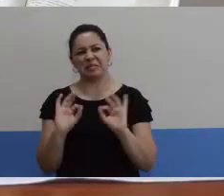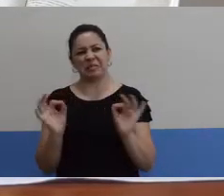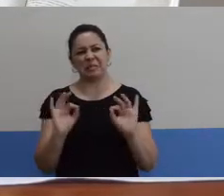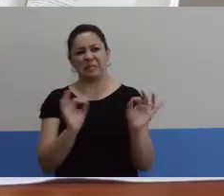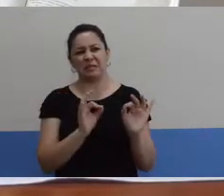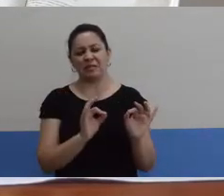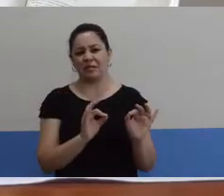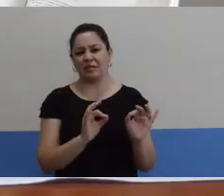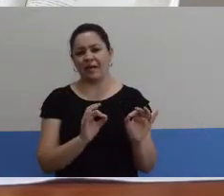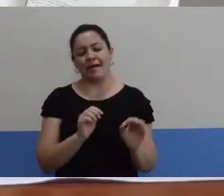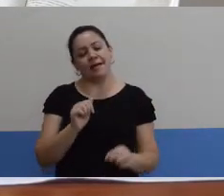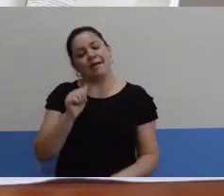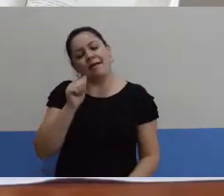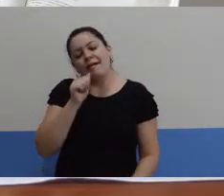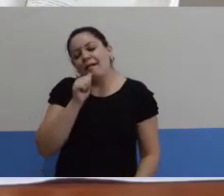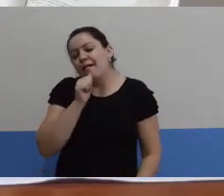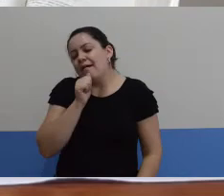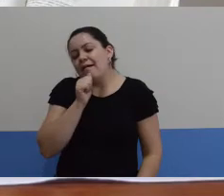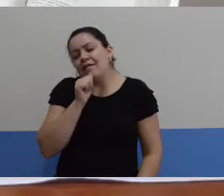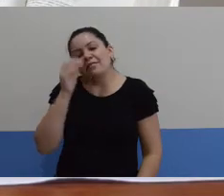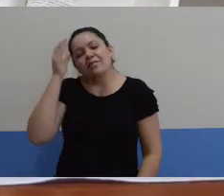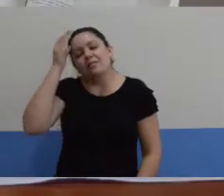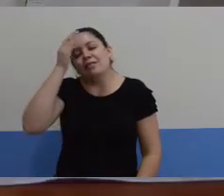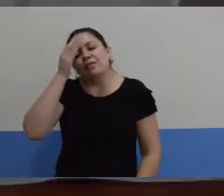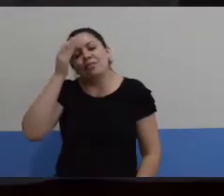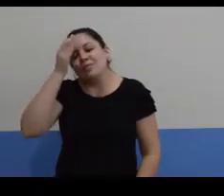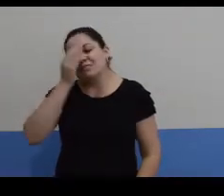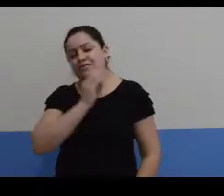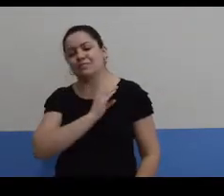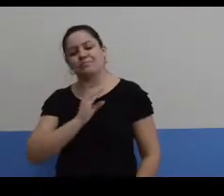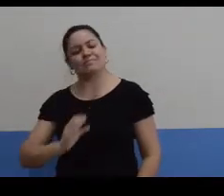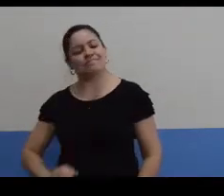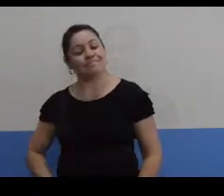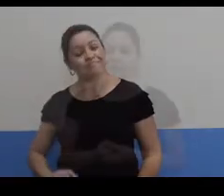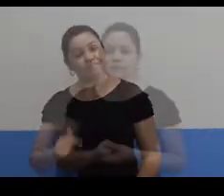não tenho a consciência de que sou cristão.